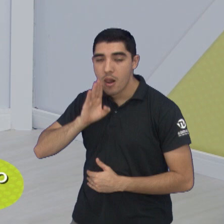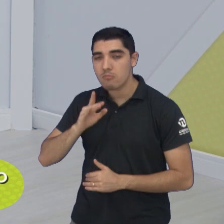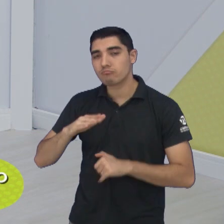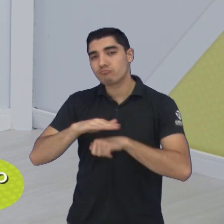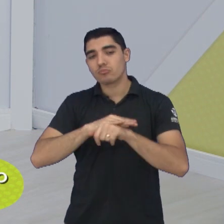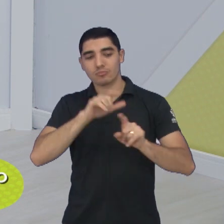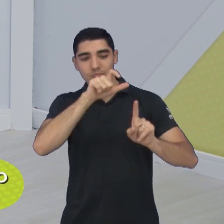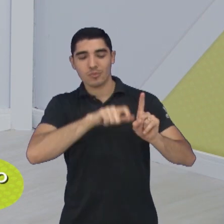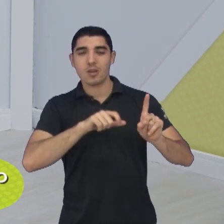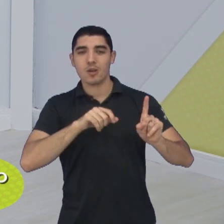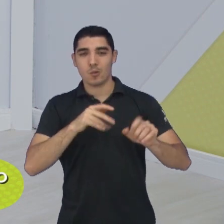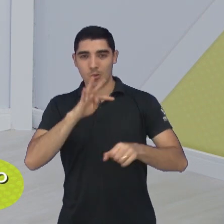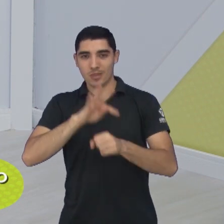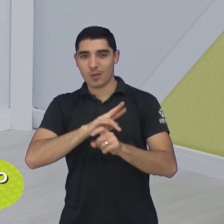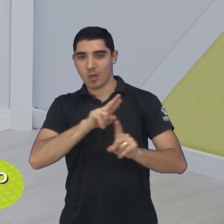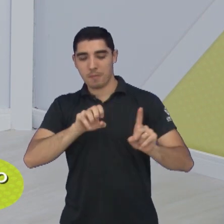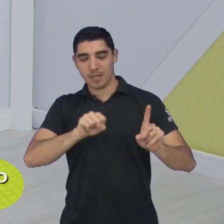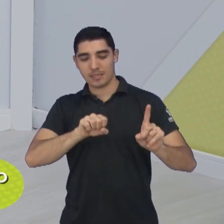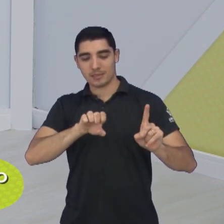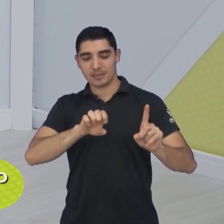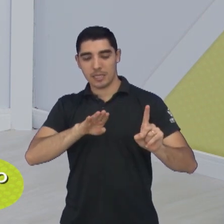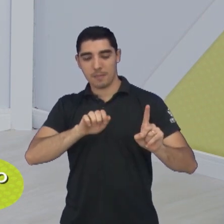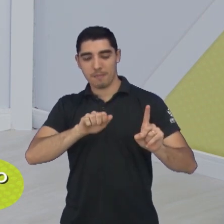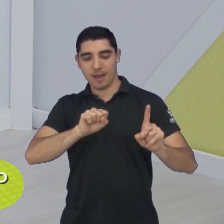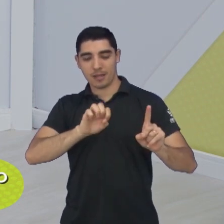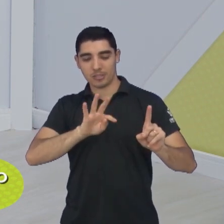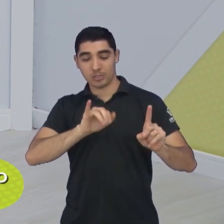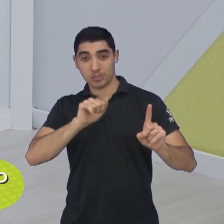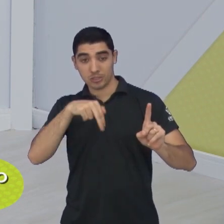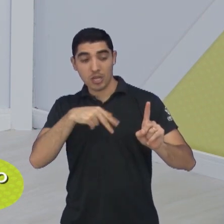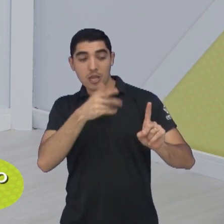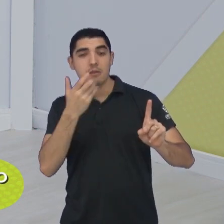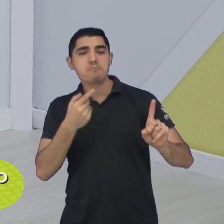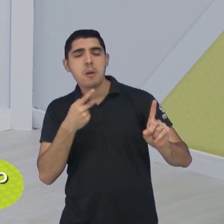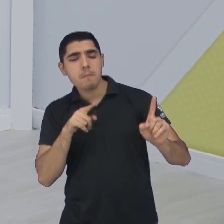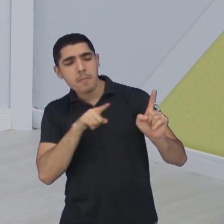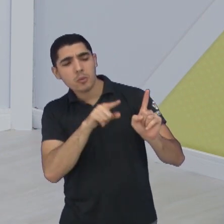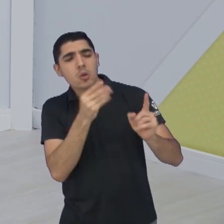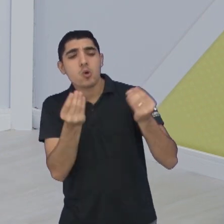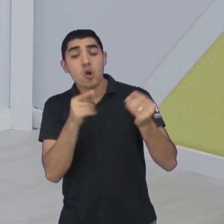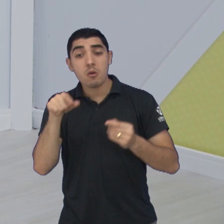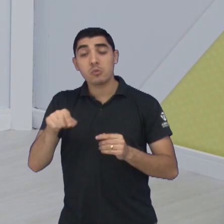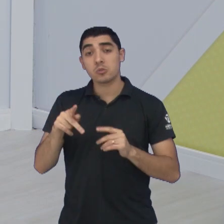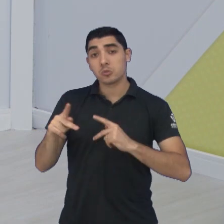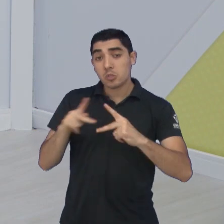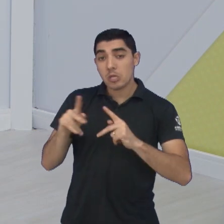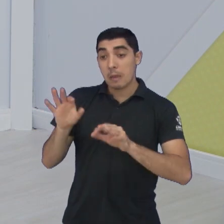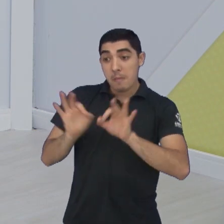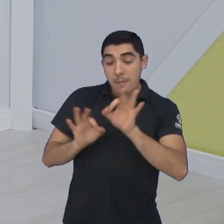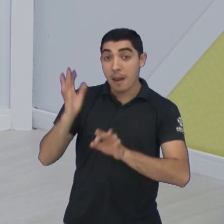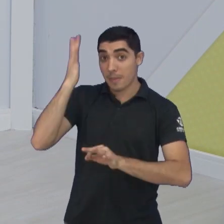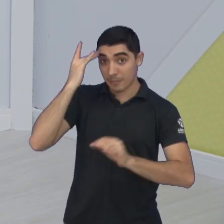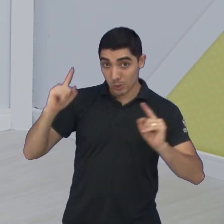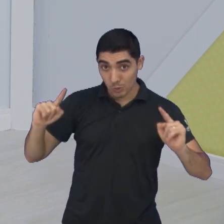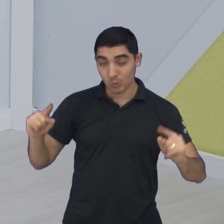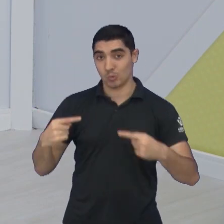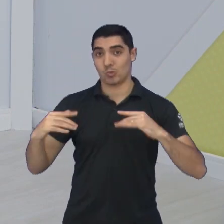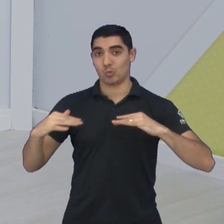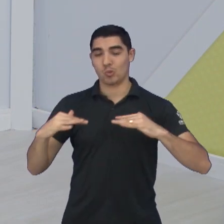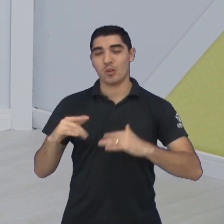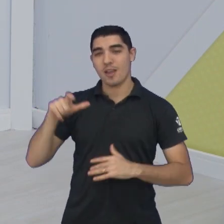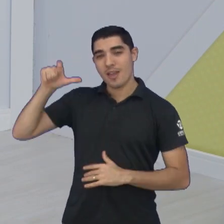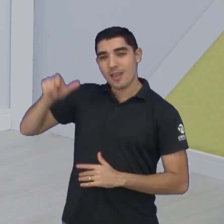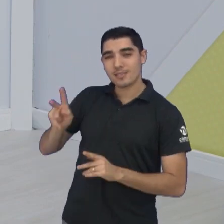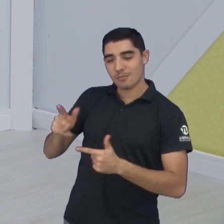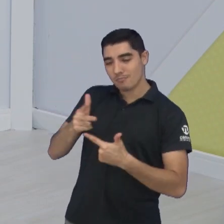técnico Sebastião Figueiredo para saber como está o time para essa decisão de amanhã. As imagens são sempre com